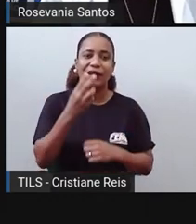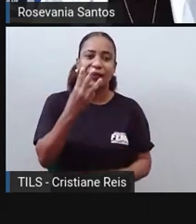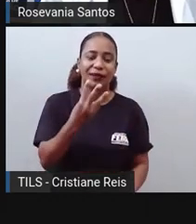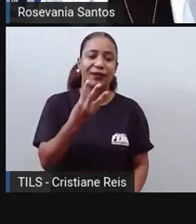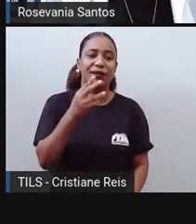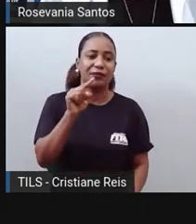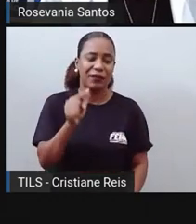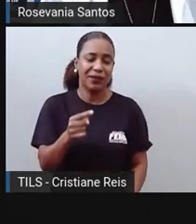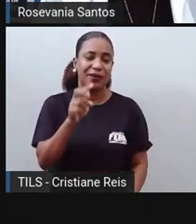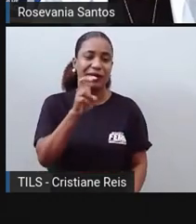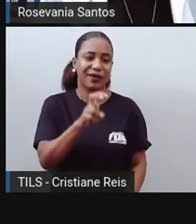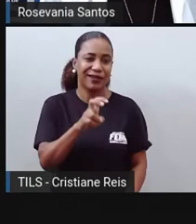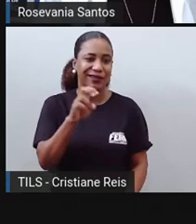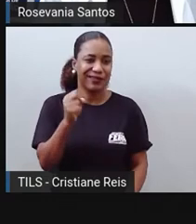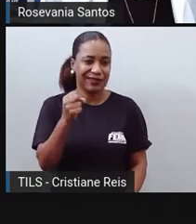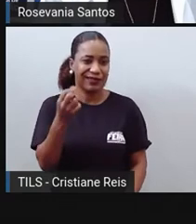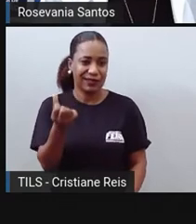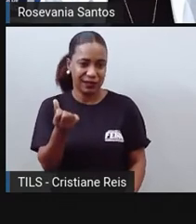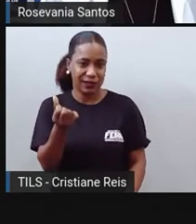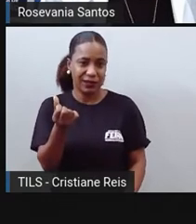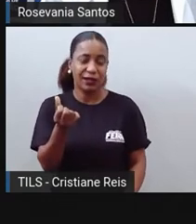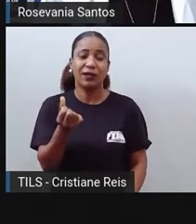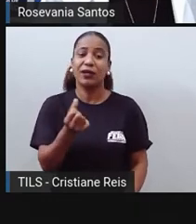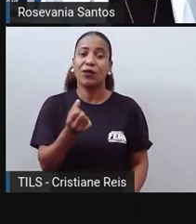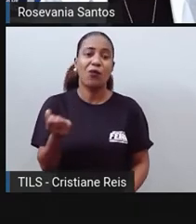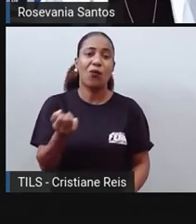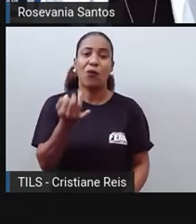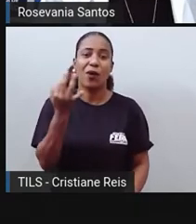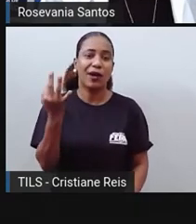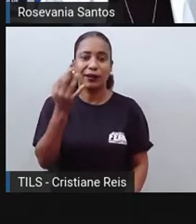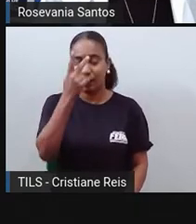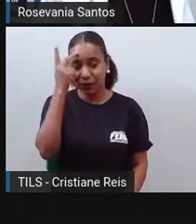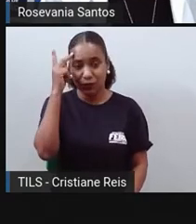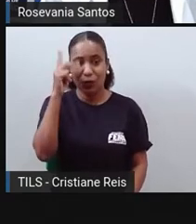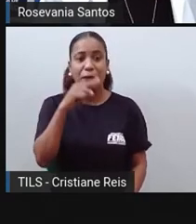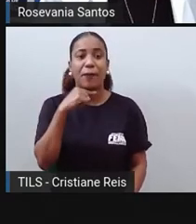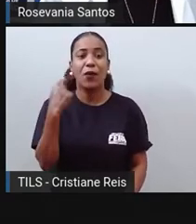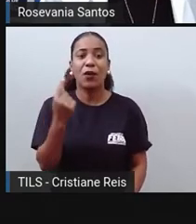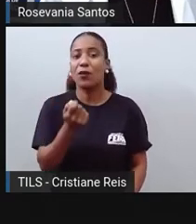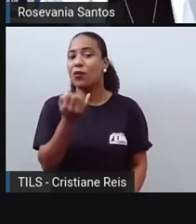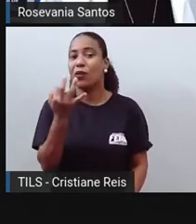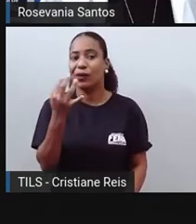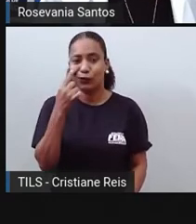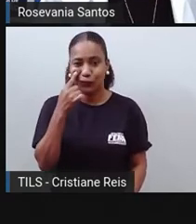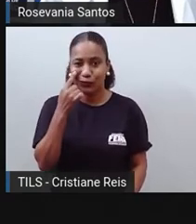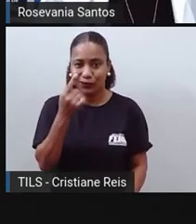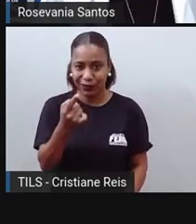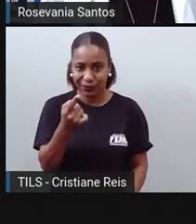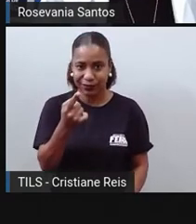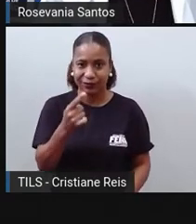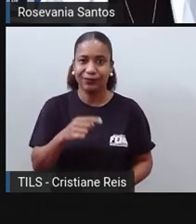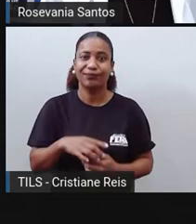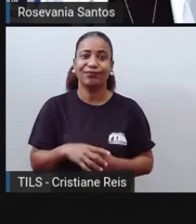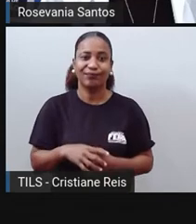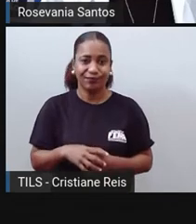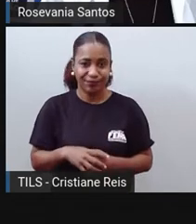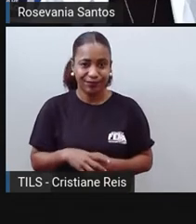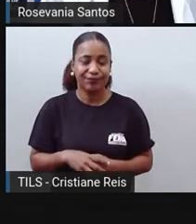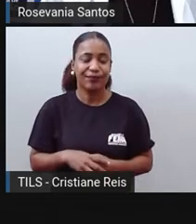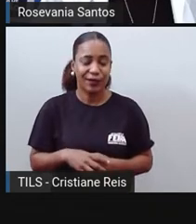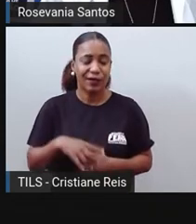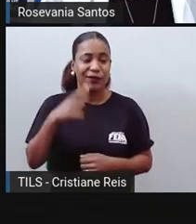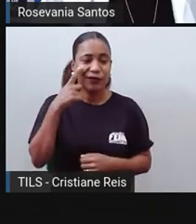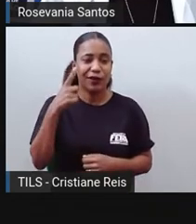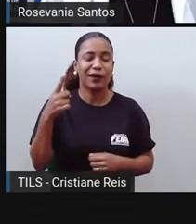3.586, de militares, olha, gente, os dados de civis aí, olha para isso, aqui o vermelhinho escuro é o Afeganistão e o